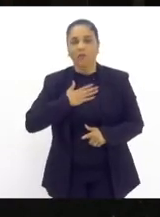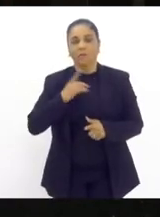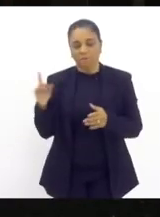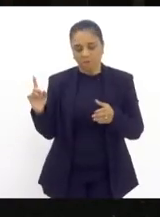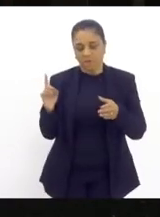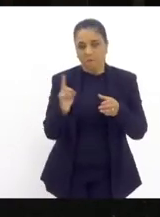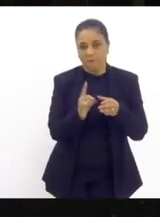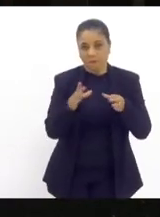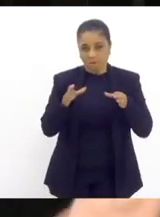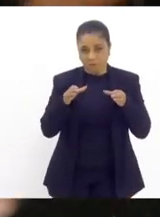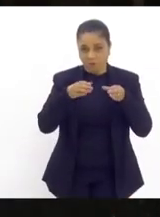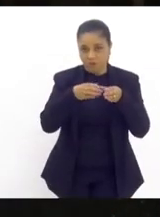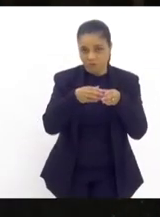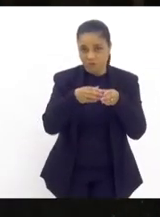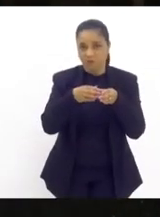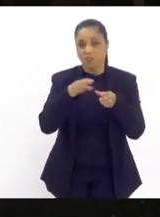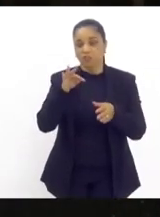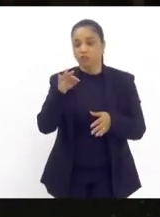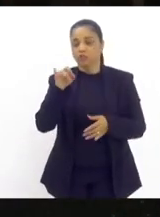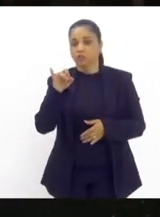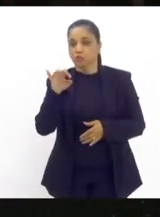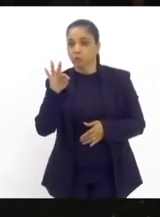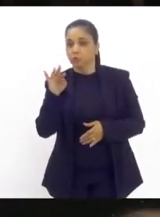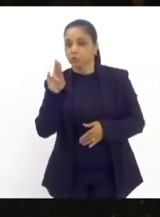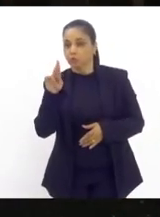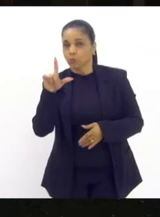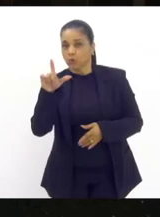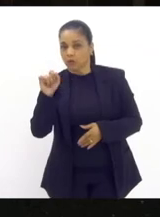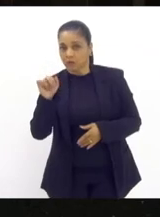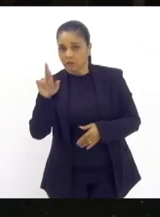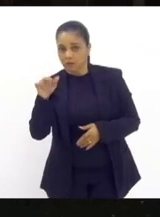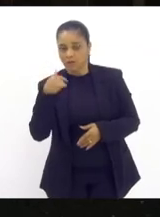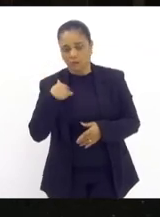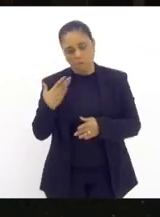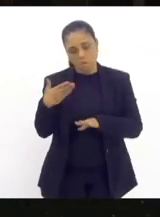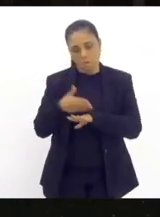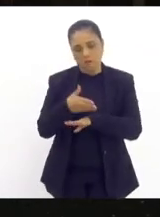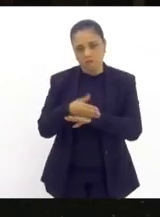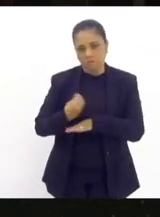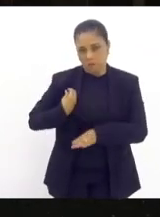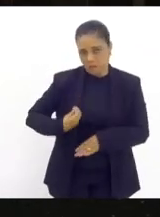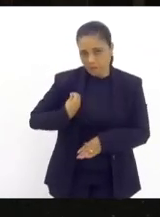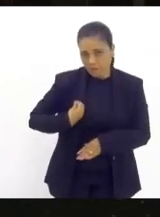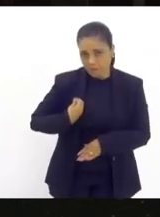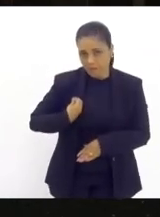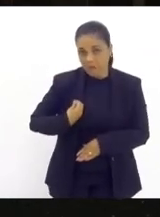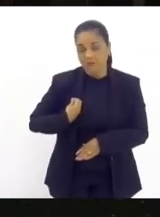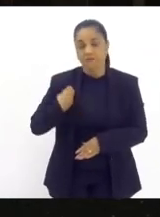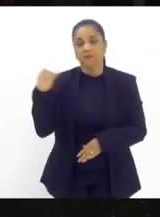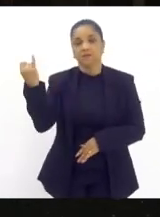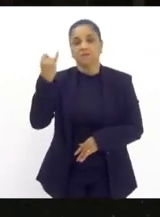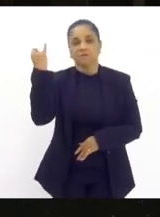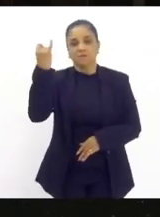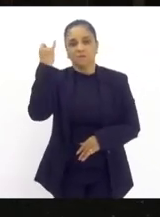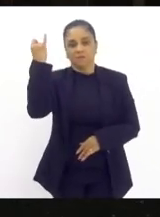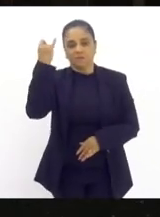e tive a oportunidade de participar deputada Lucinha dessa importante